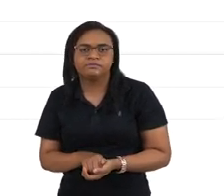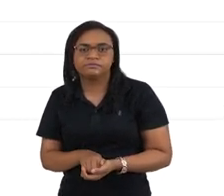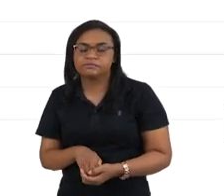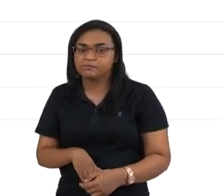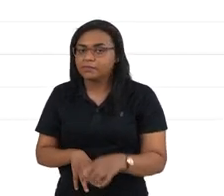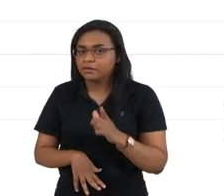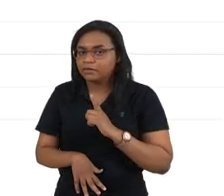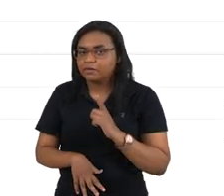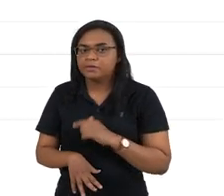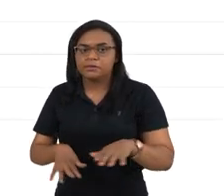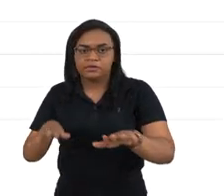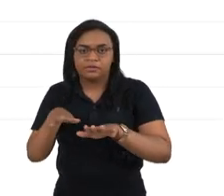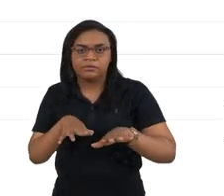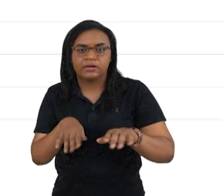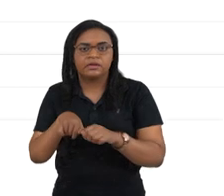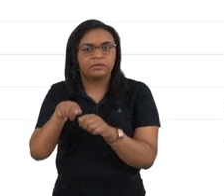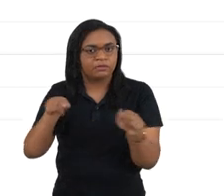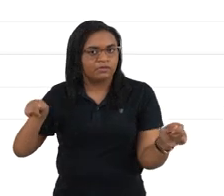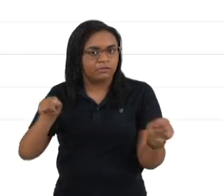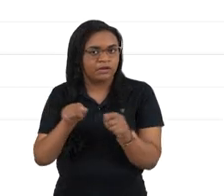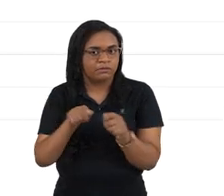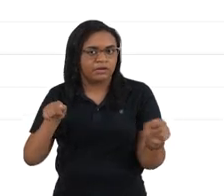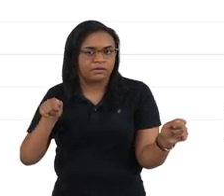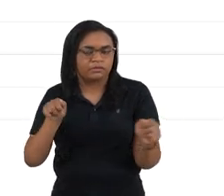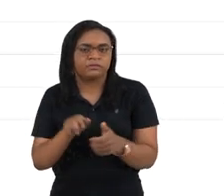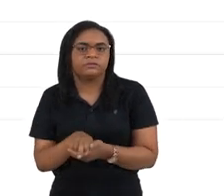E temos aqui o comprimento.